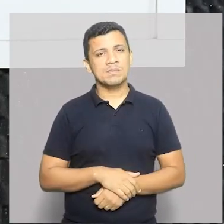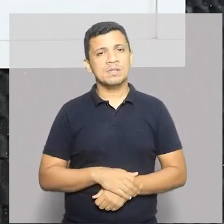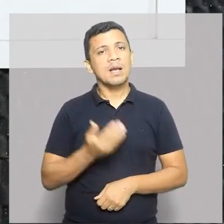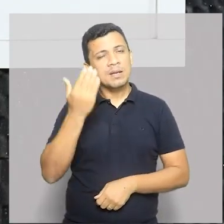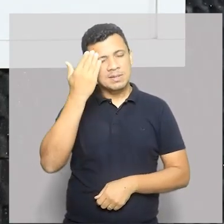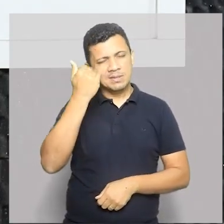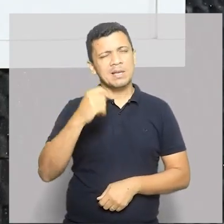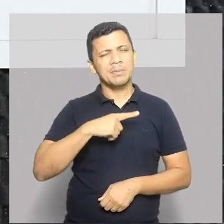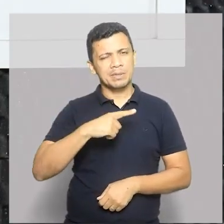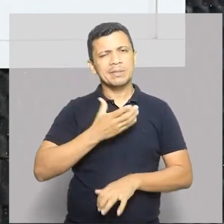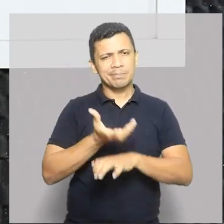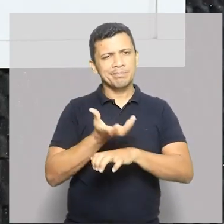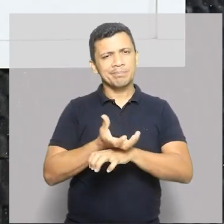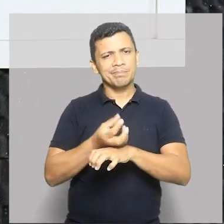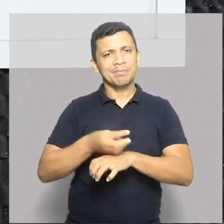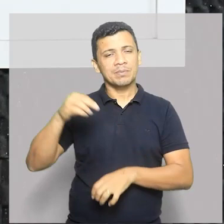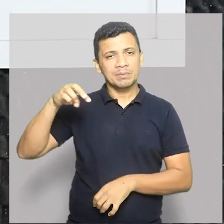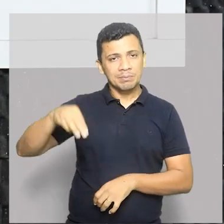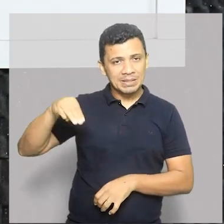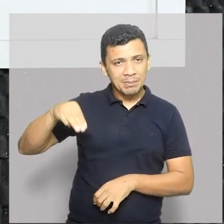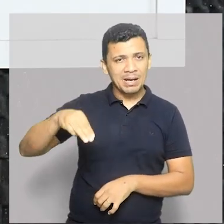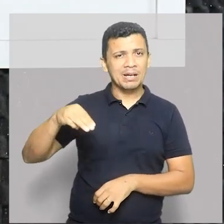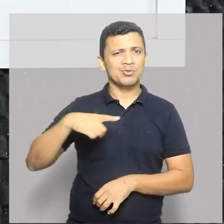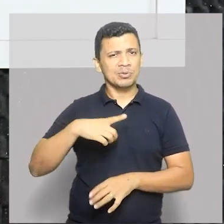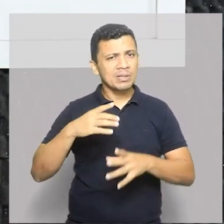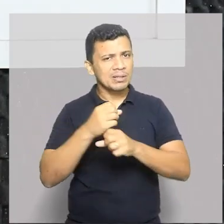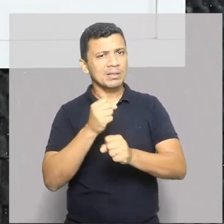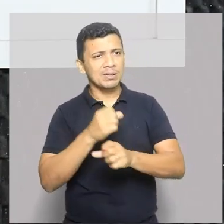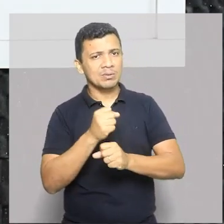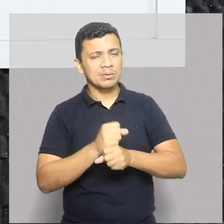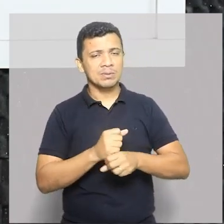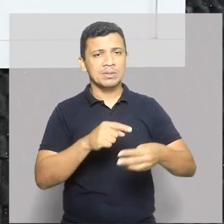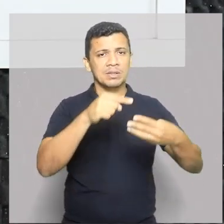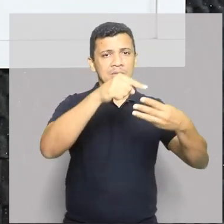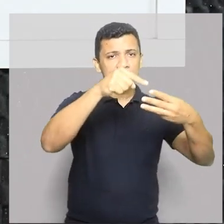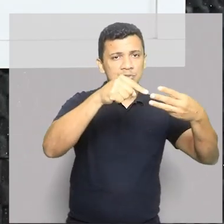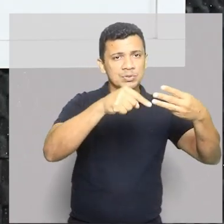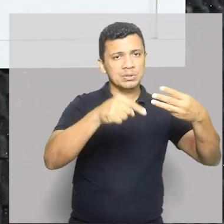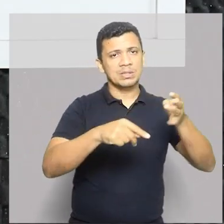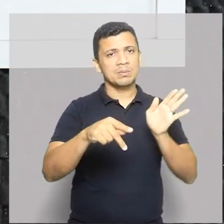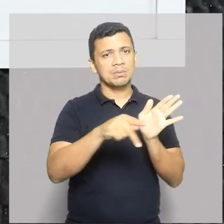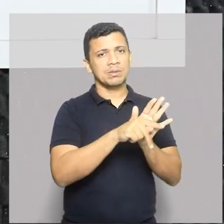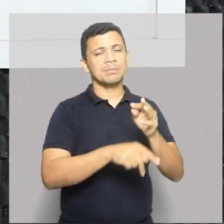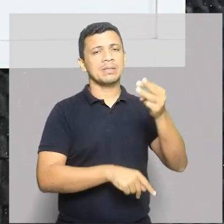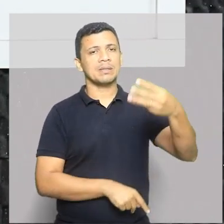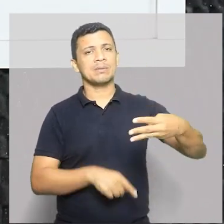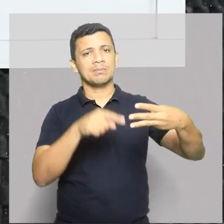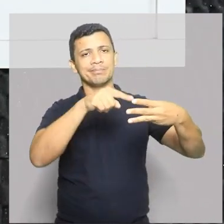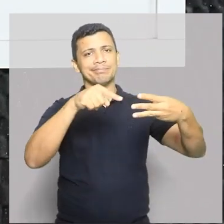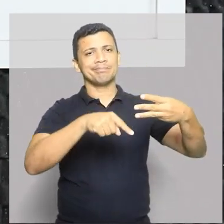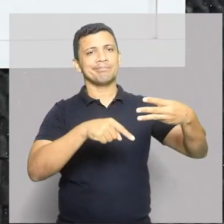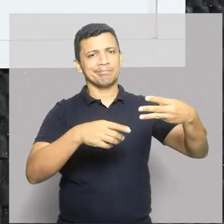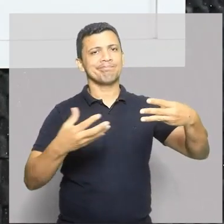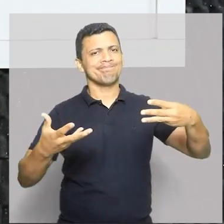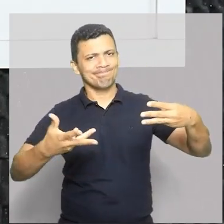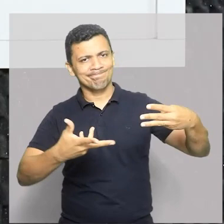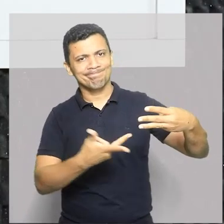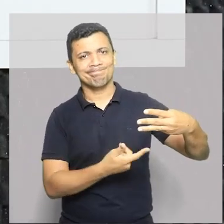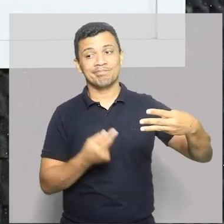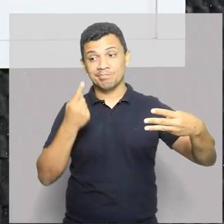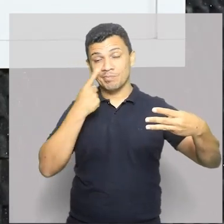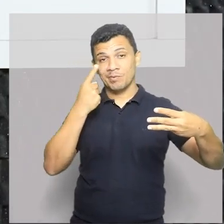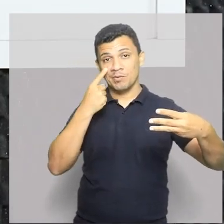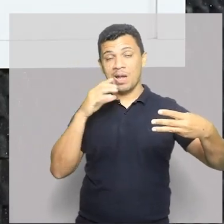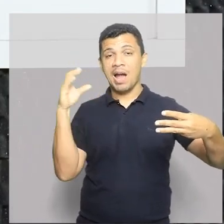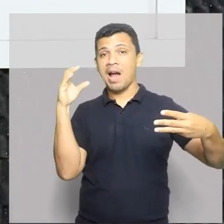envolve matemática, vai ter conta, vai ter cálculo. São 3 propriedades, filhão, que tu tem que sair de casa e dar uma olhada